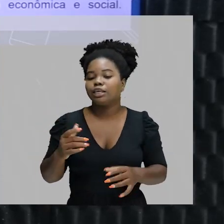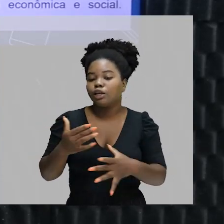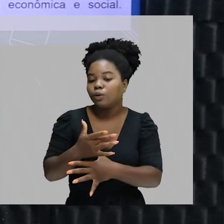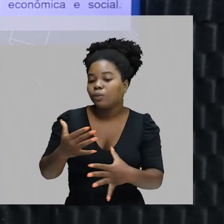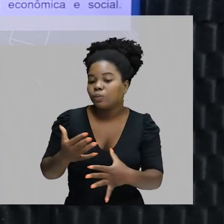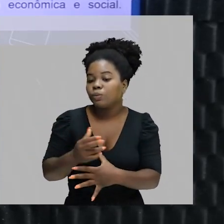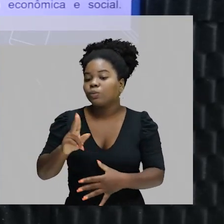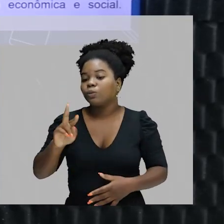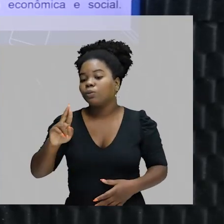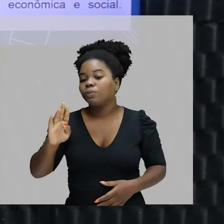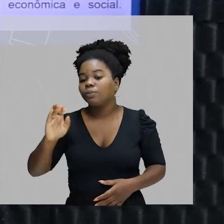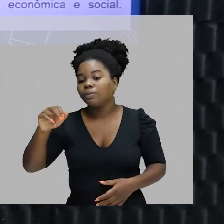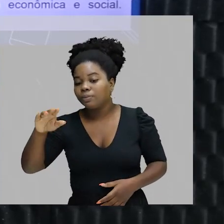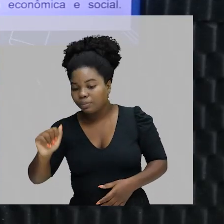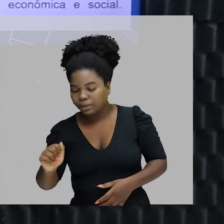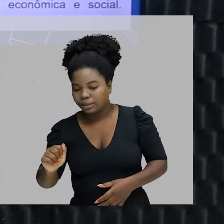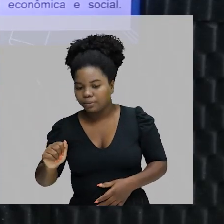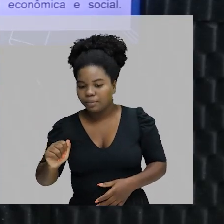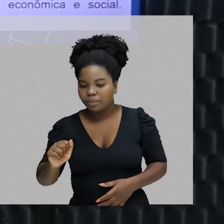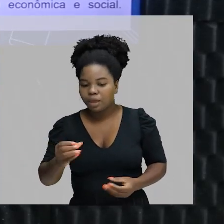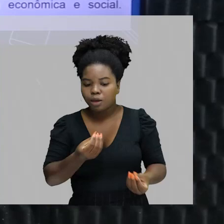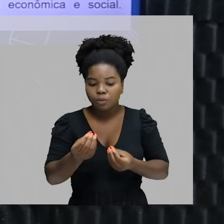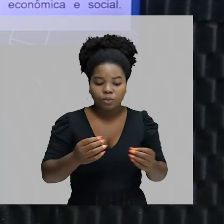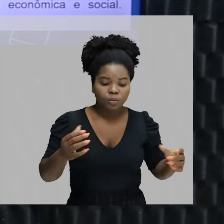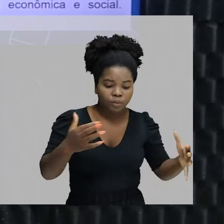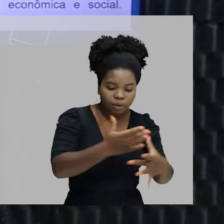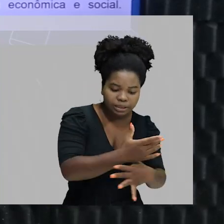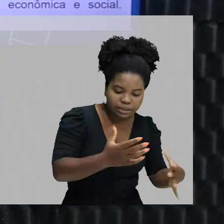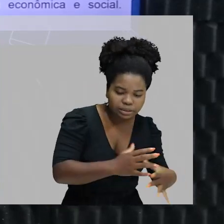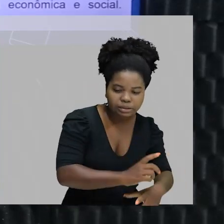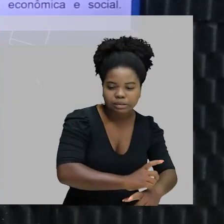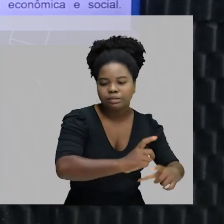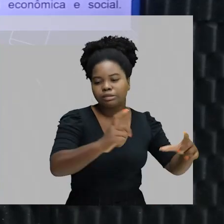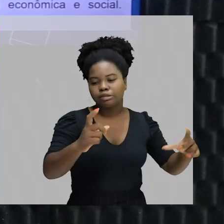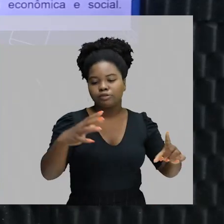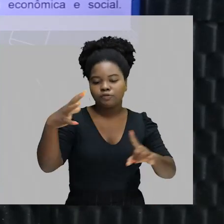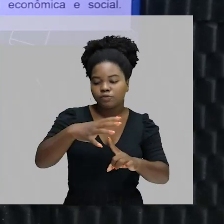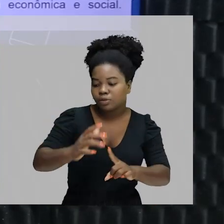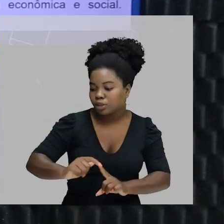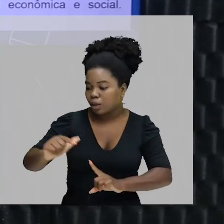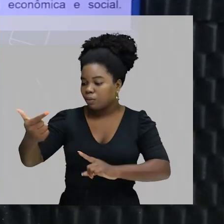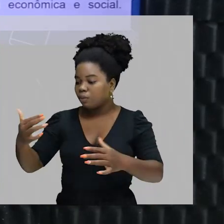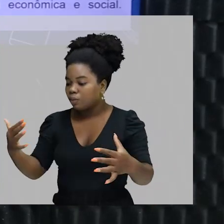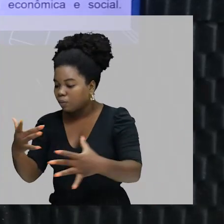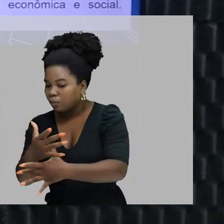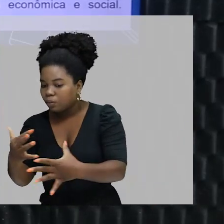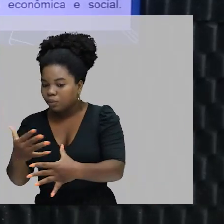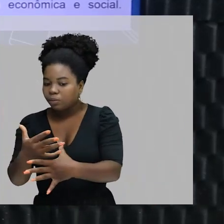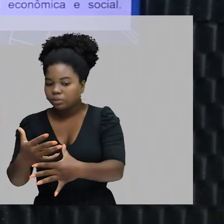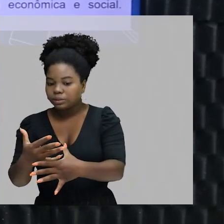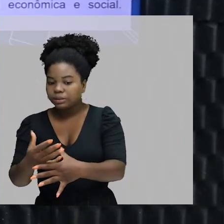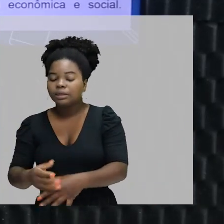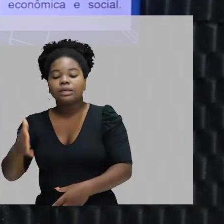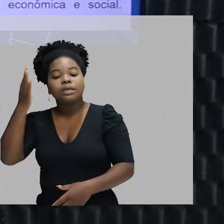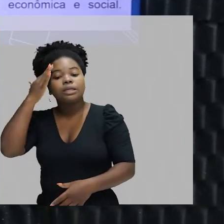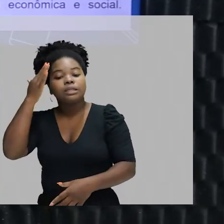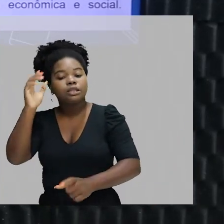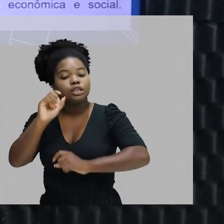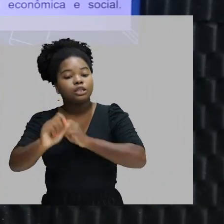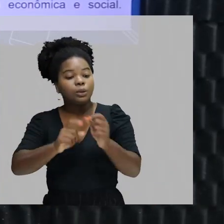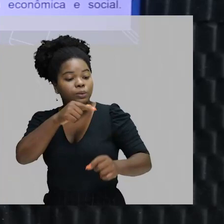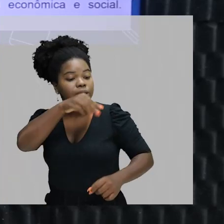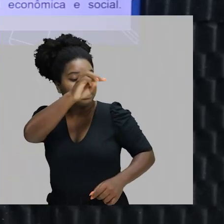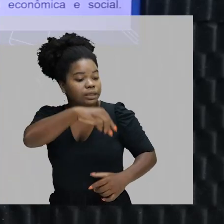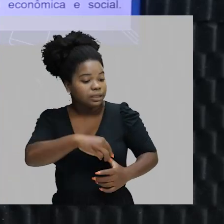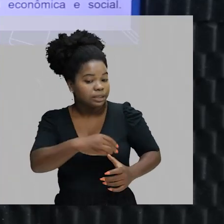as cidades influenciam uma sobre a outra, tá? Mas principalmente entender quem manda no processo, ou seja, quem